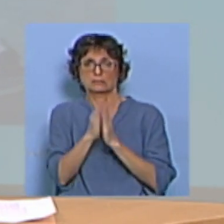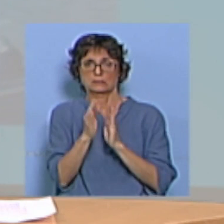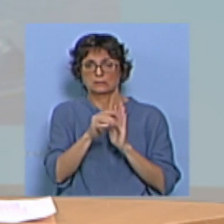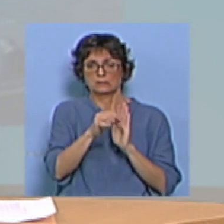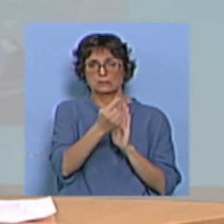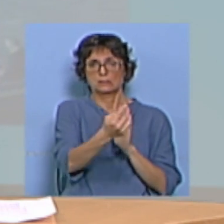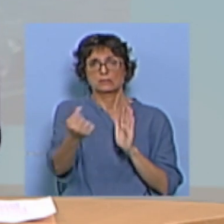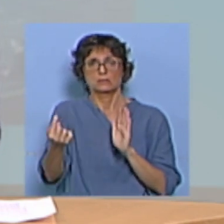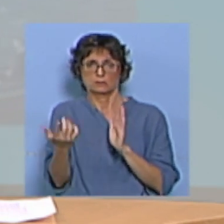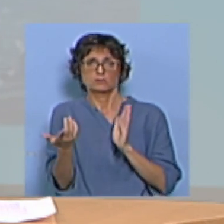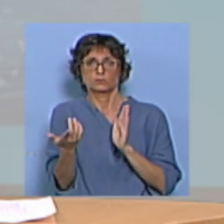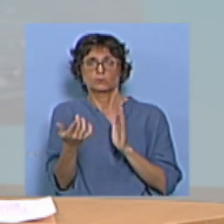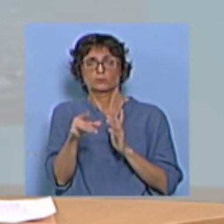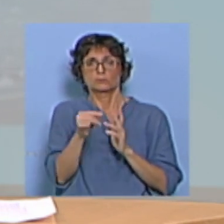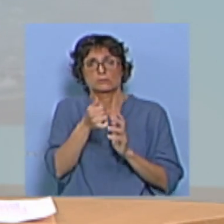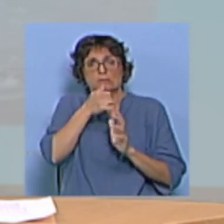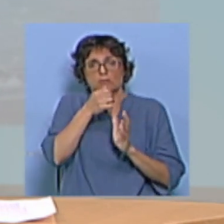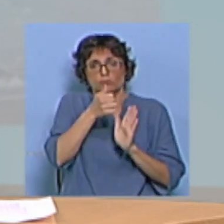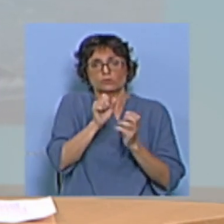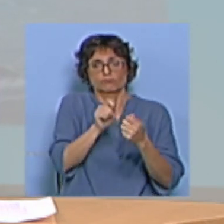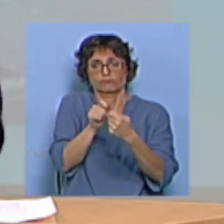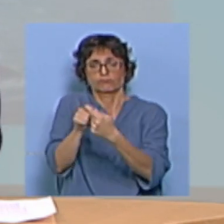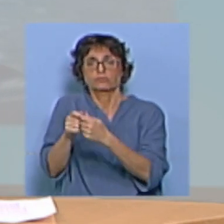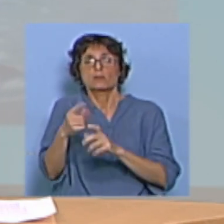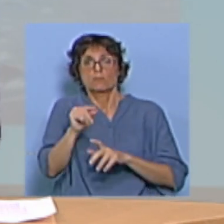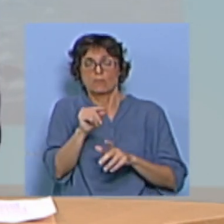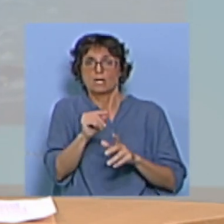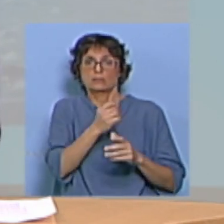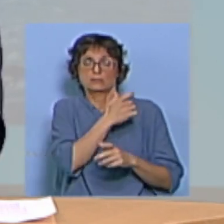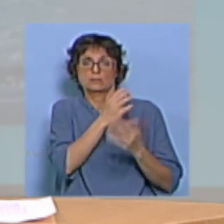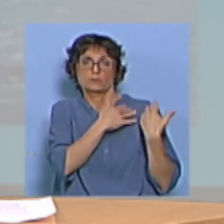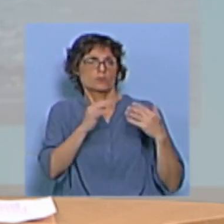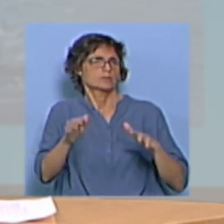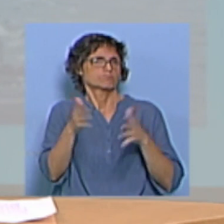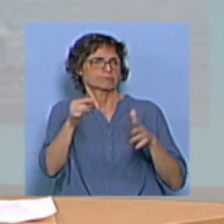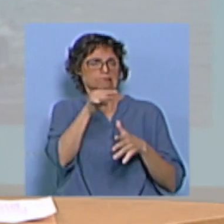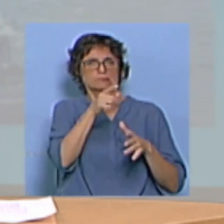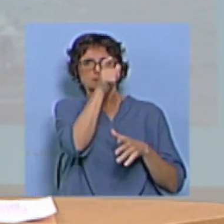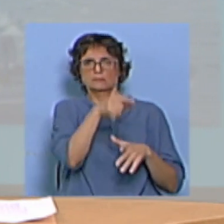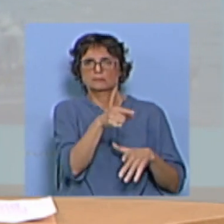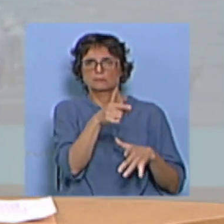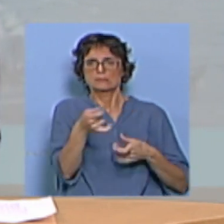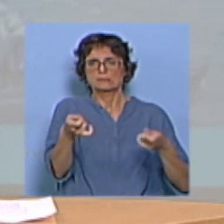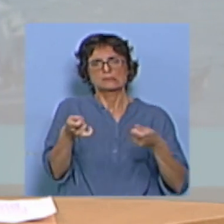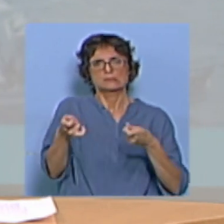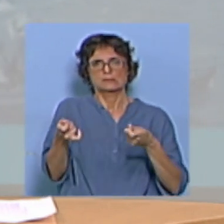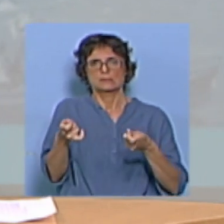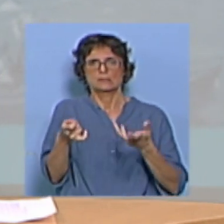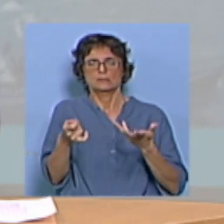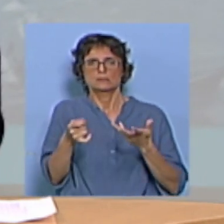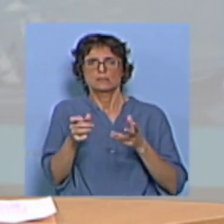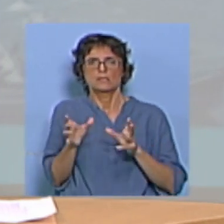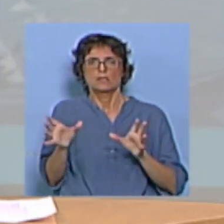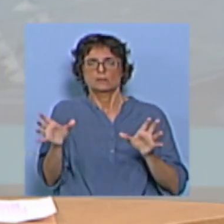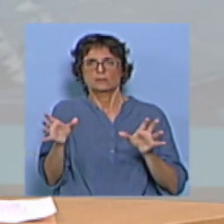mas tem esse sentido de coordenar, de gerar esta unidade entre os bispos, que estão